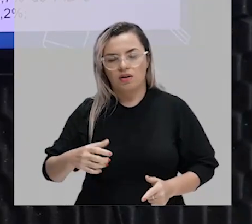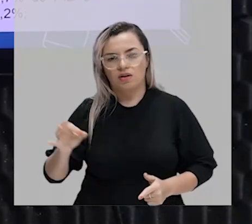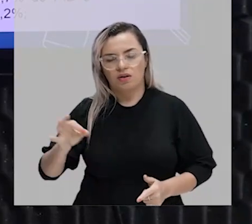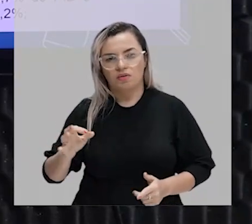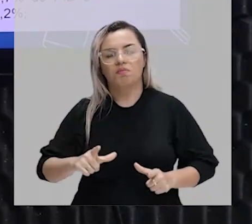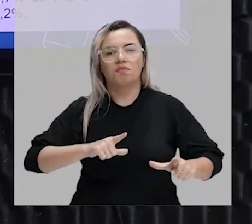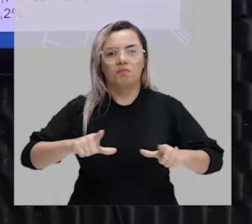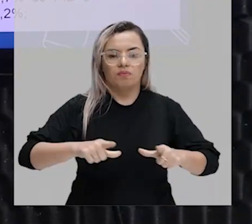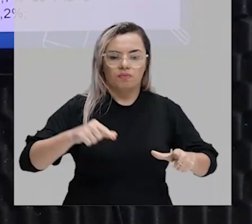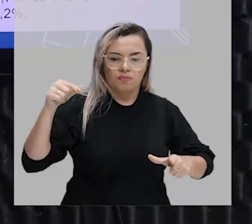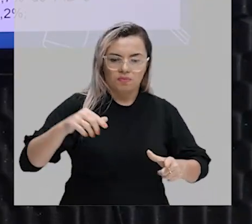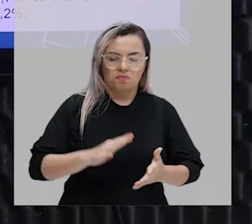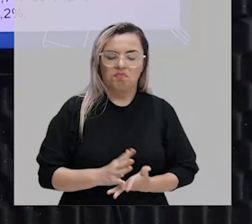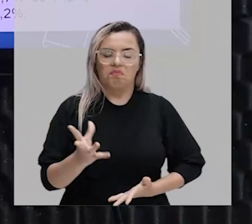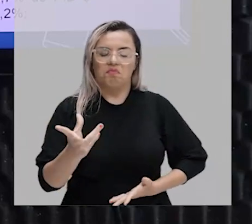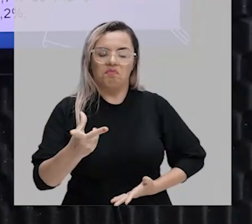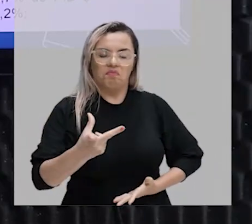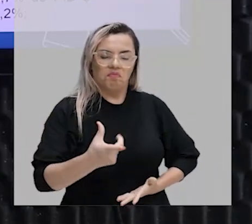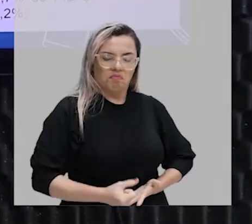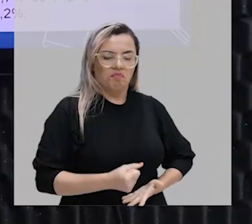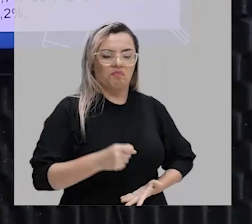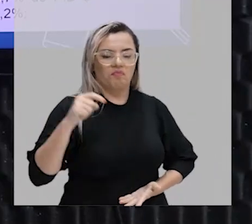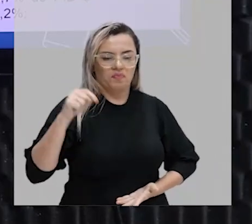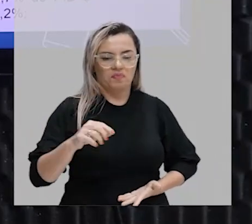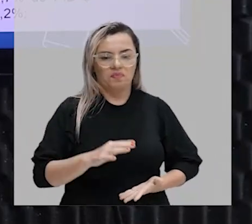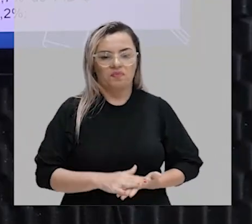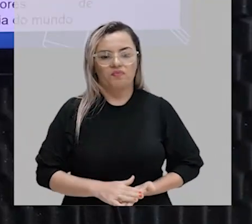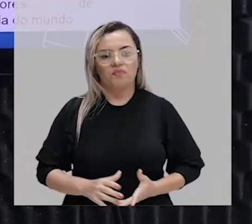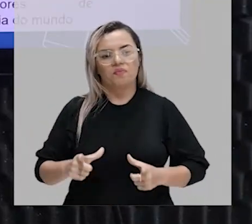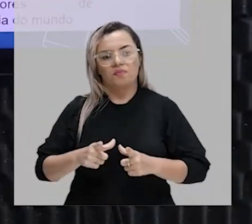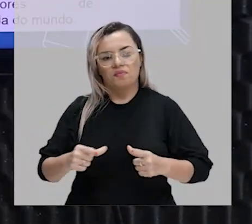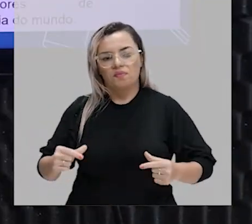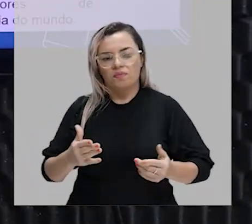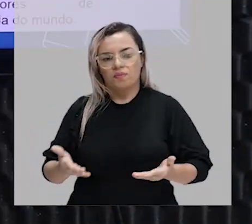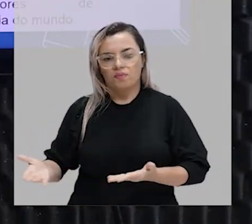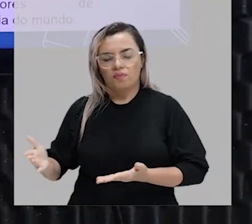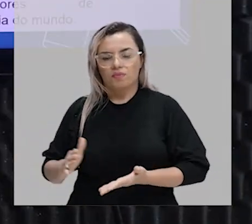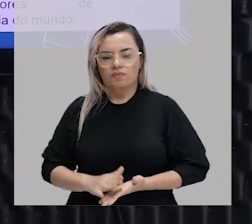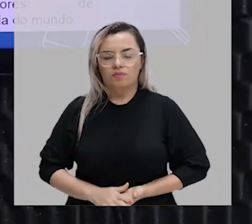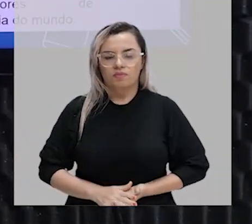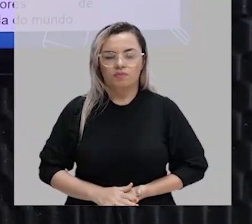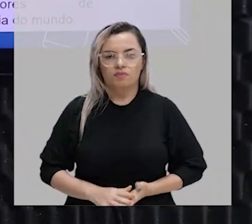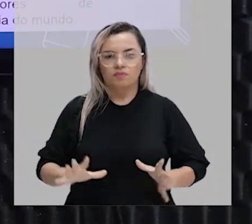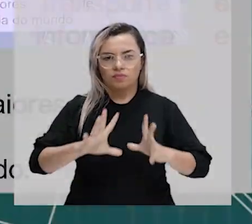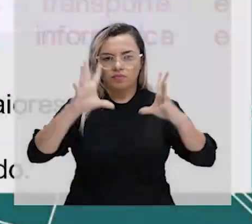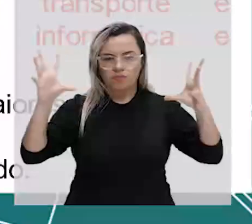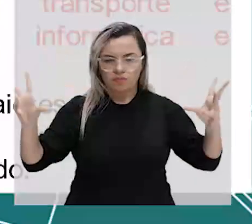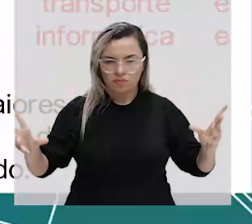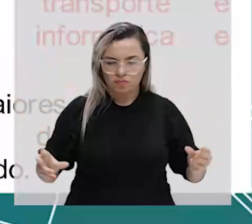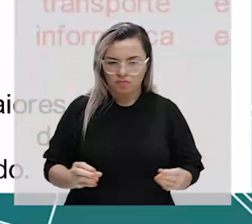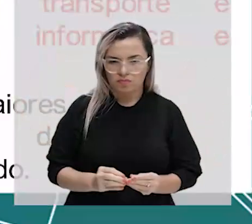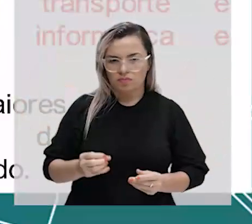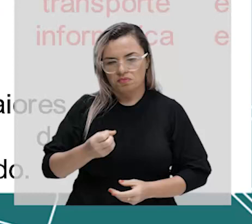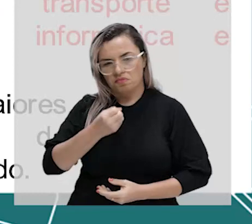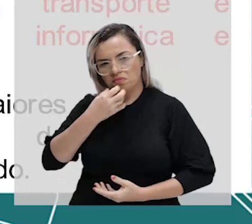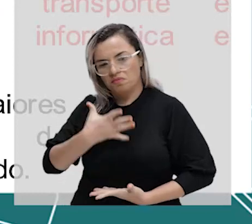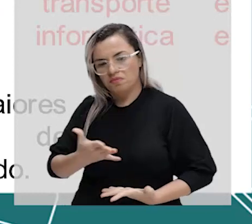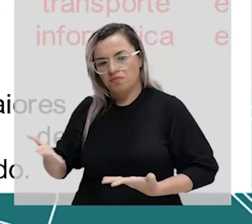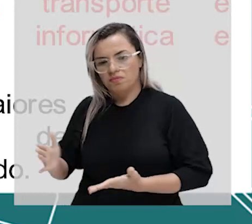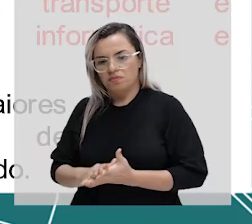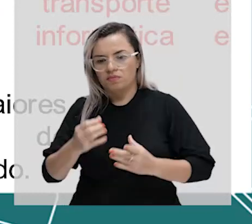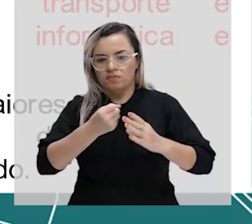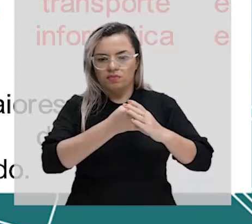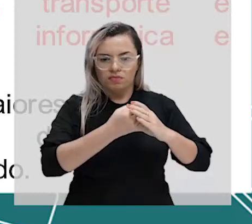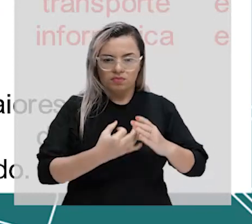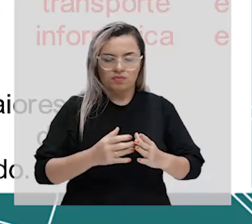população altamente qualificada, diga-se de passagem, tá certo? E para a gente fechar aí com chave de ouro sobre as características do